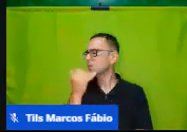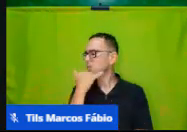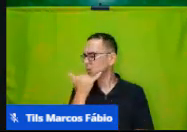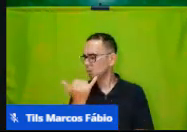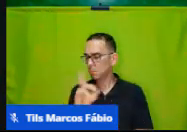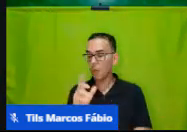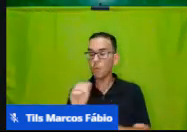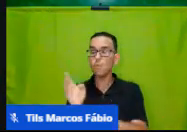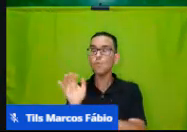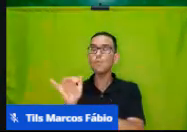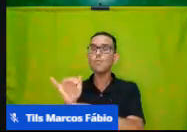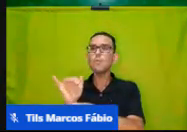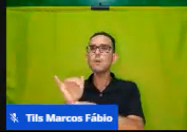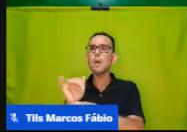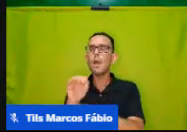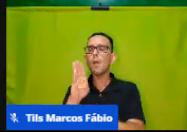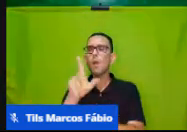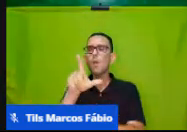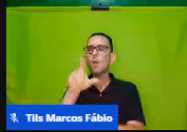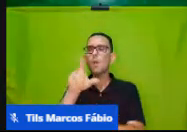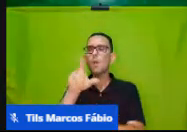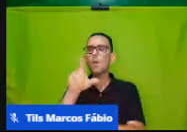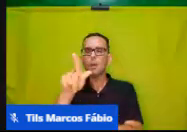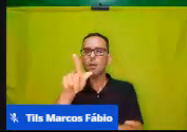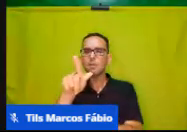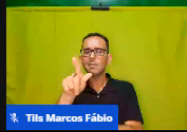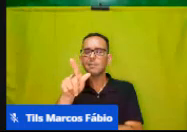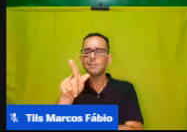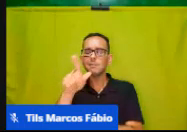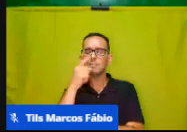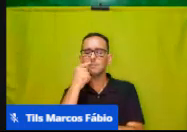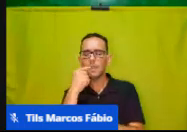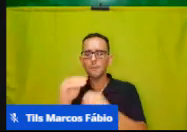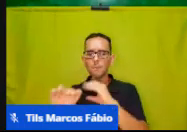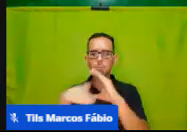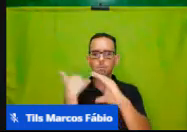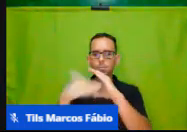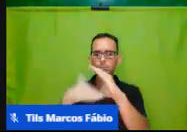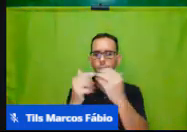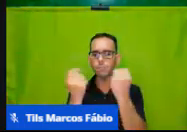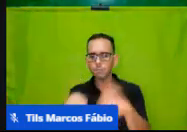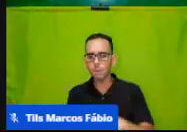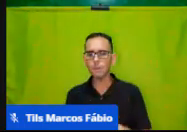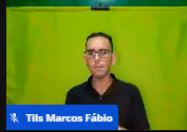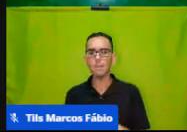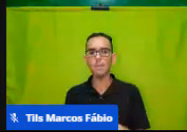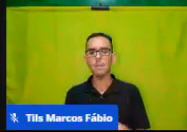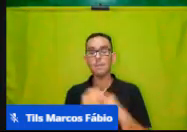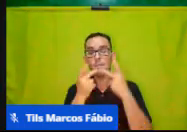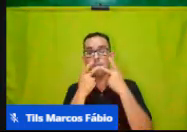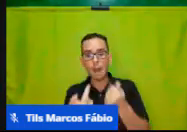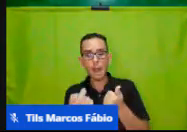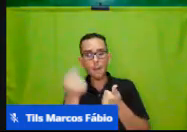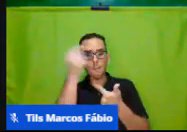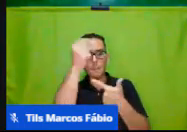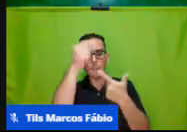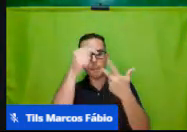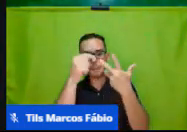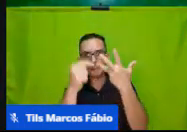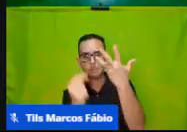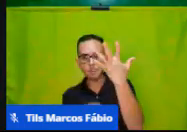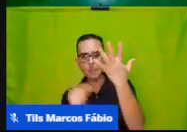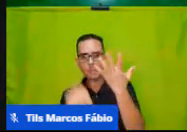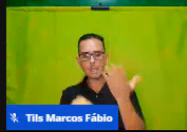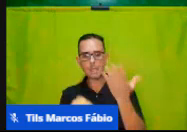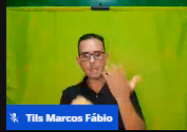blog. E esses professores entraram em contato com a gente e ressaltaram alguns pontos que estavam nesse caderno